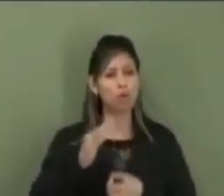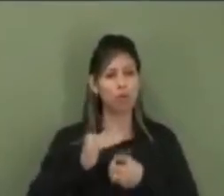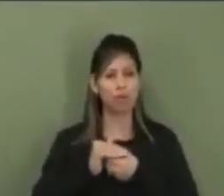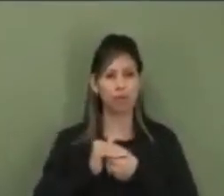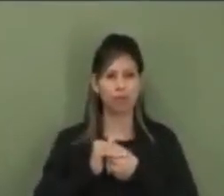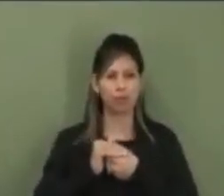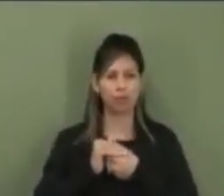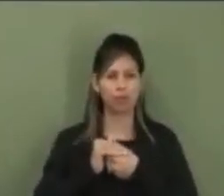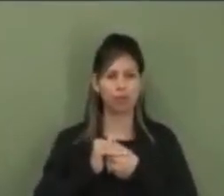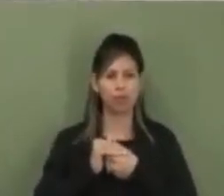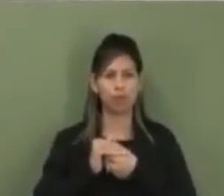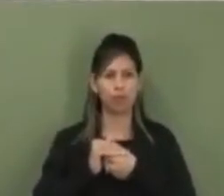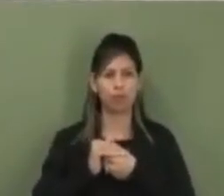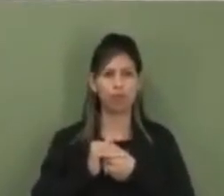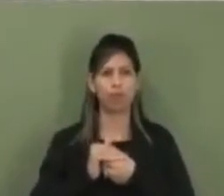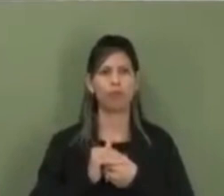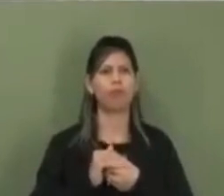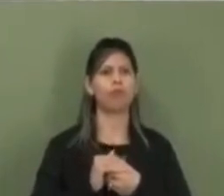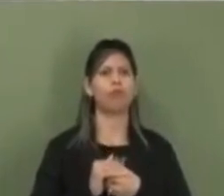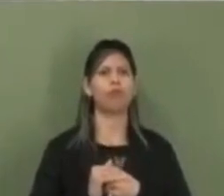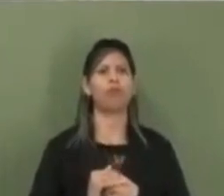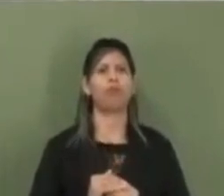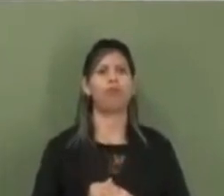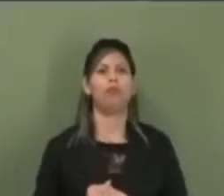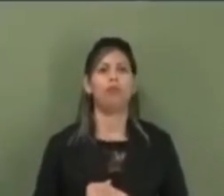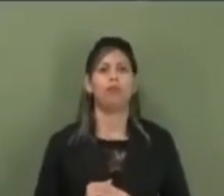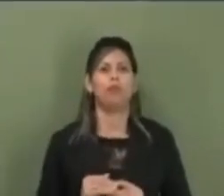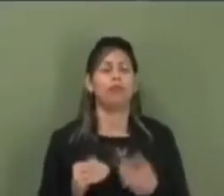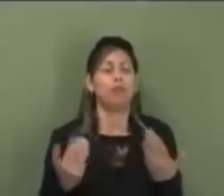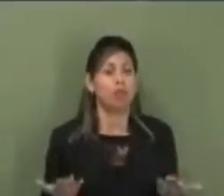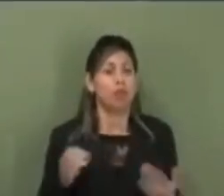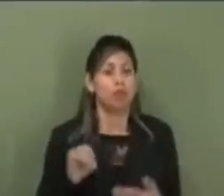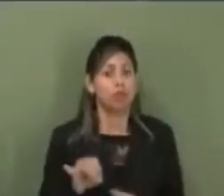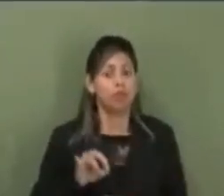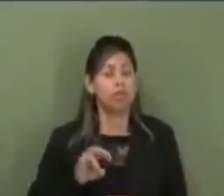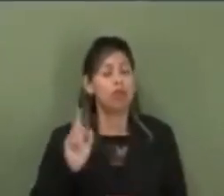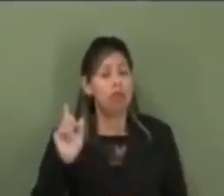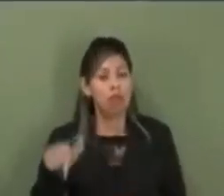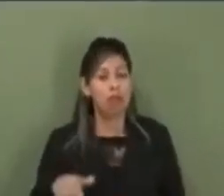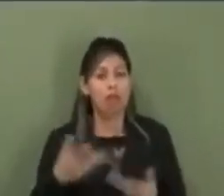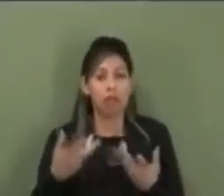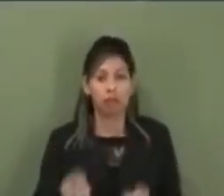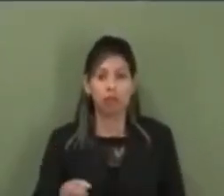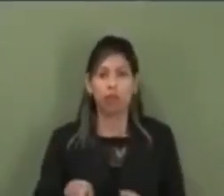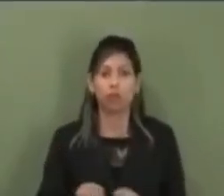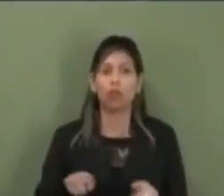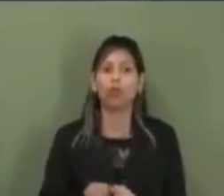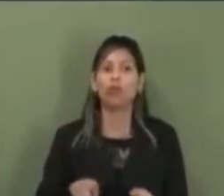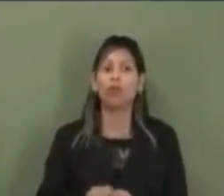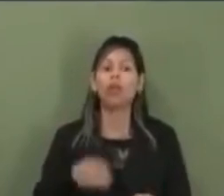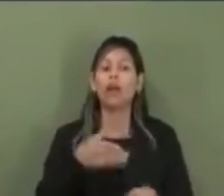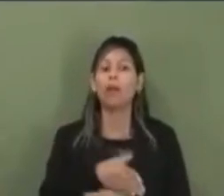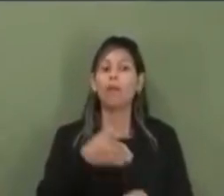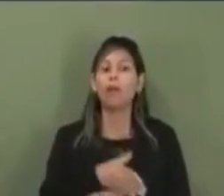para entrar no Banco Central quando é aprovado pela Comissão de Assuntos